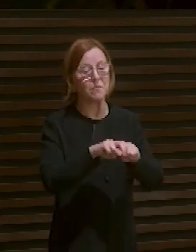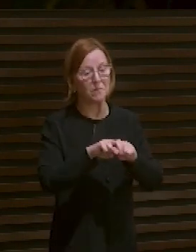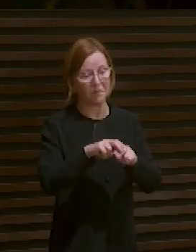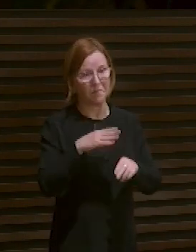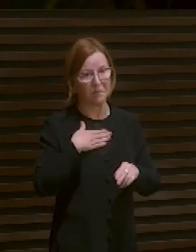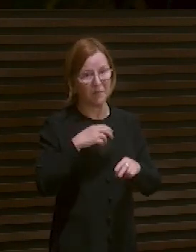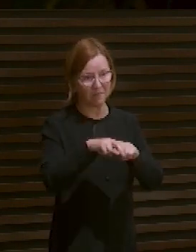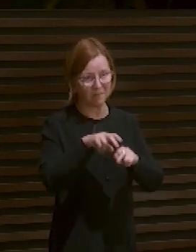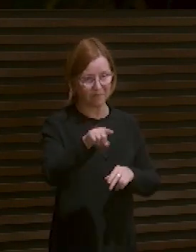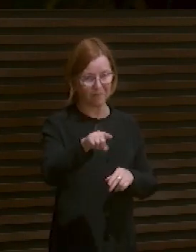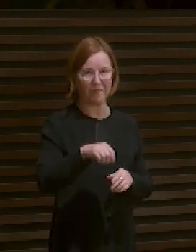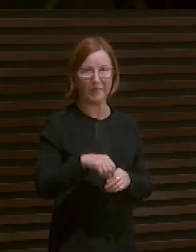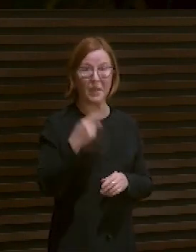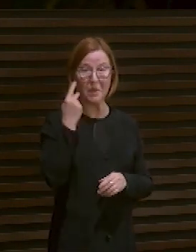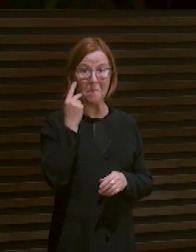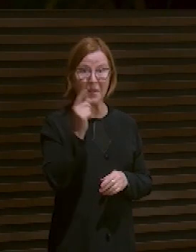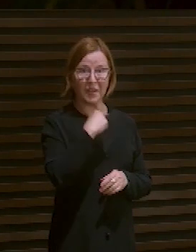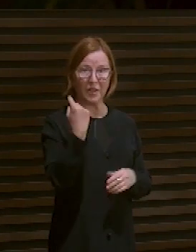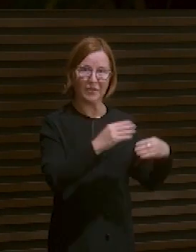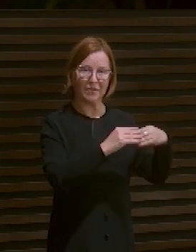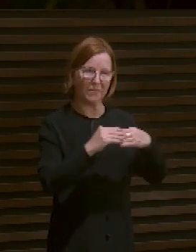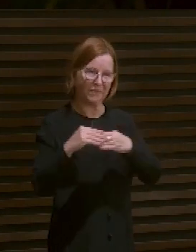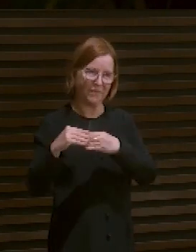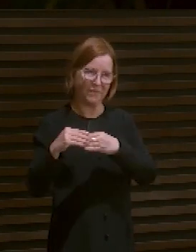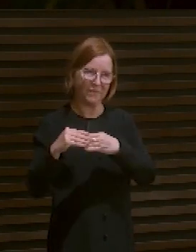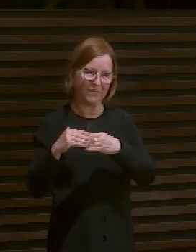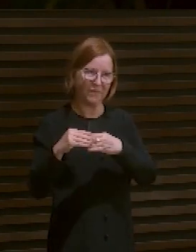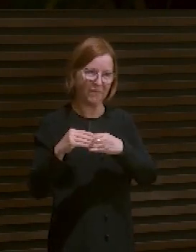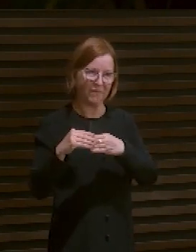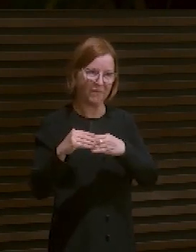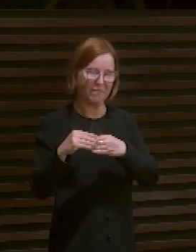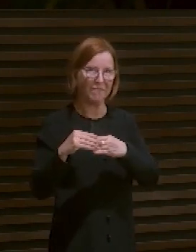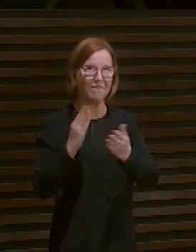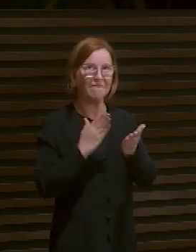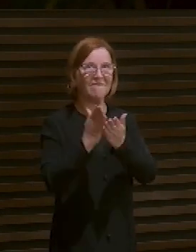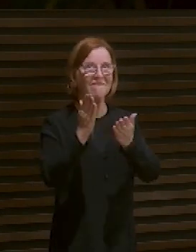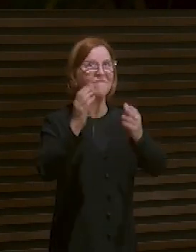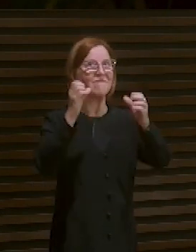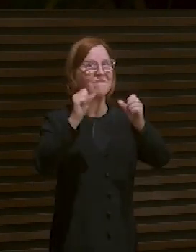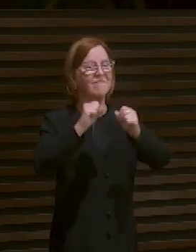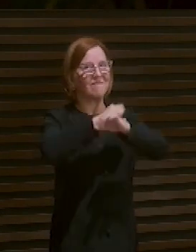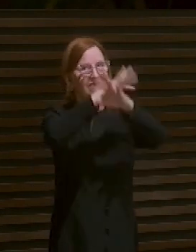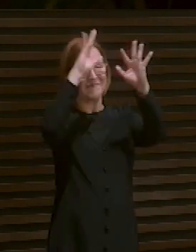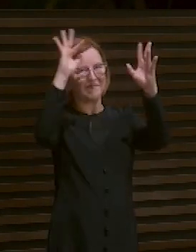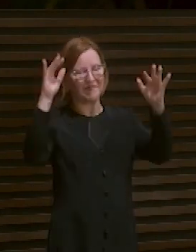causa, para que nos conduzisse à glória. Nossa